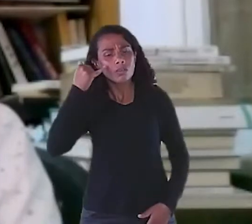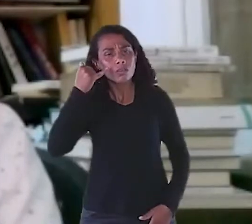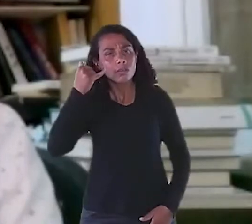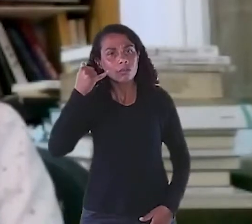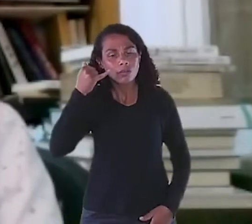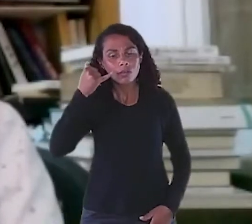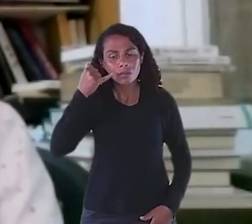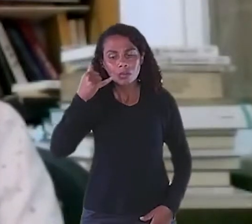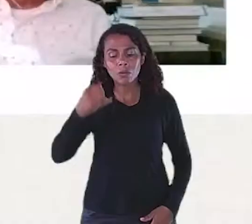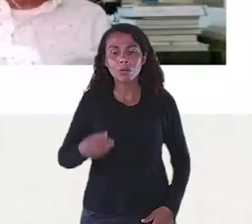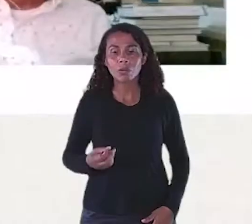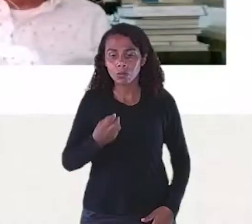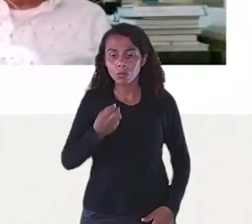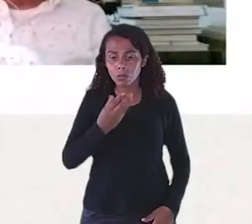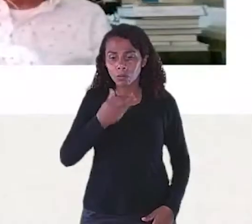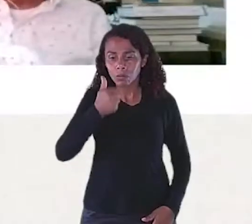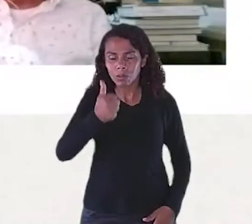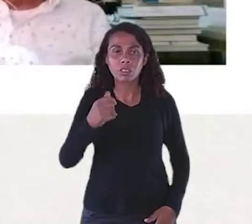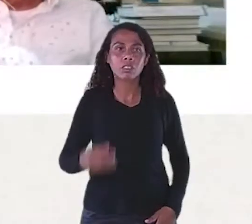esquerdo e tal.